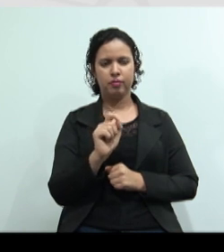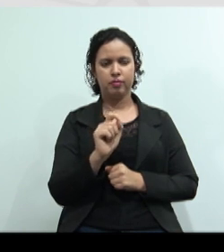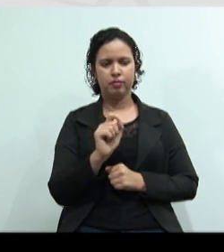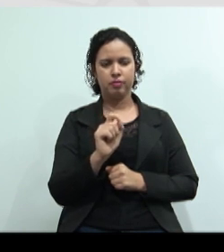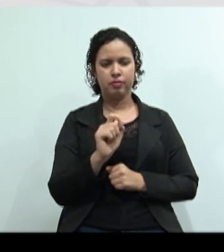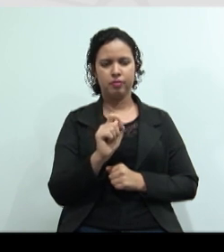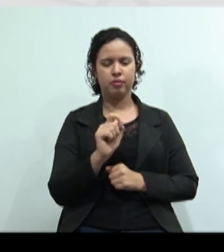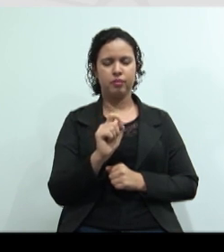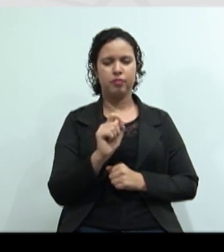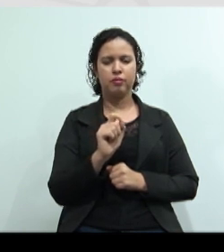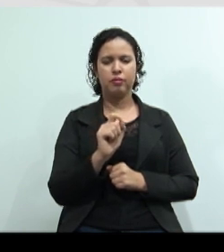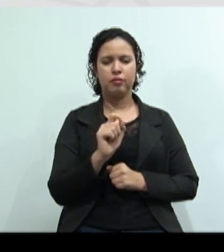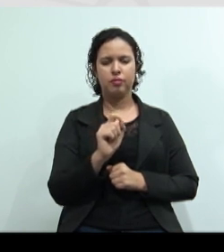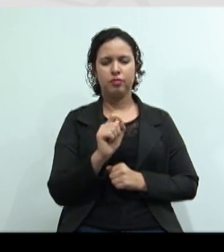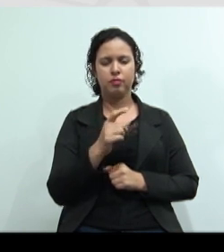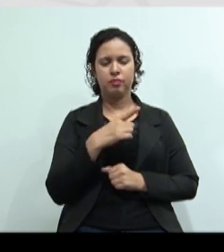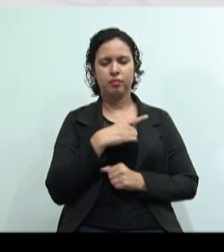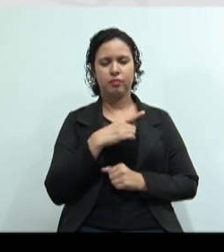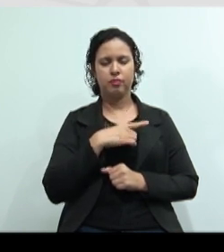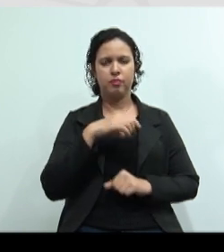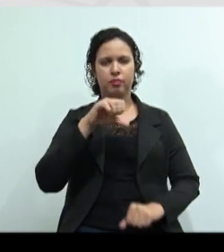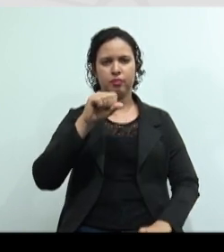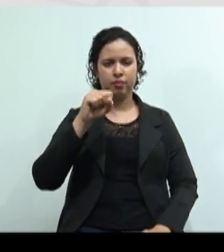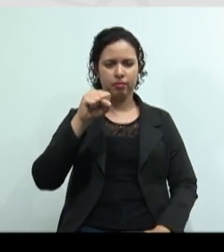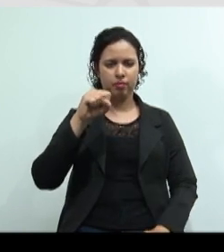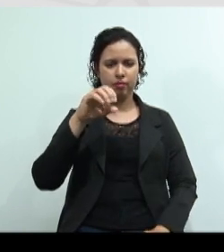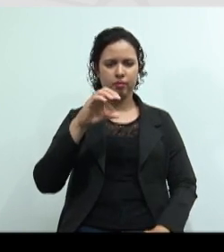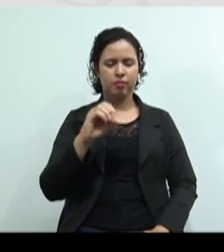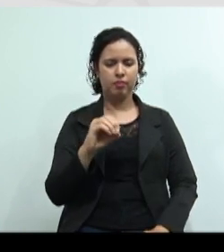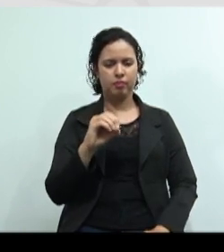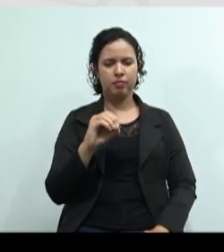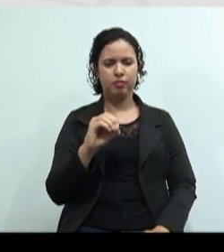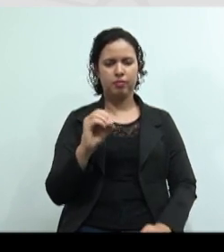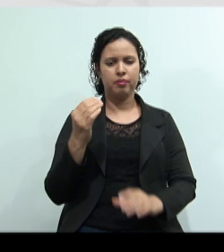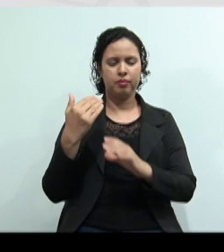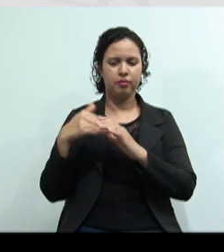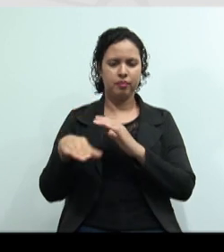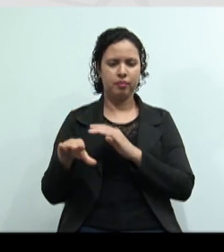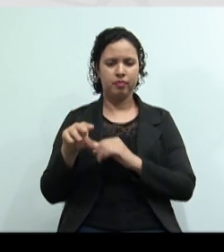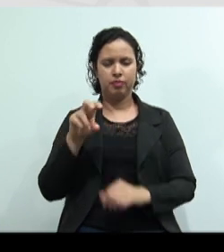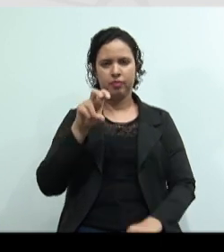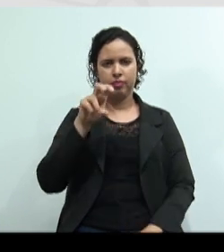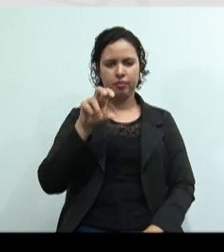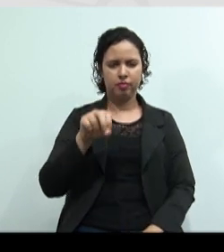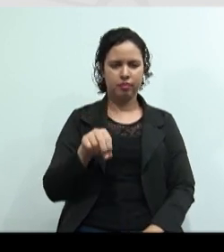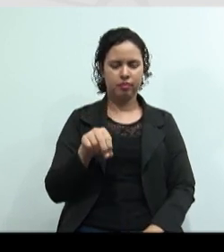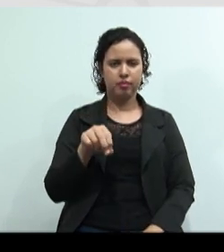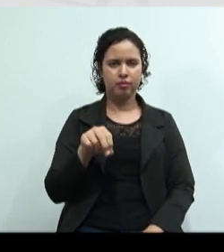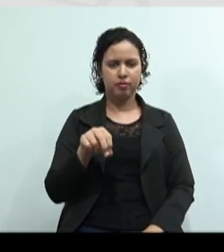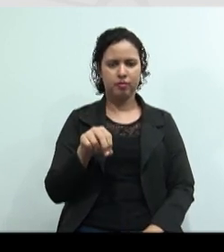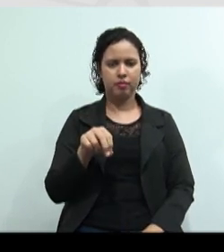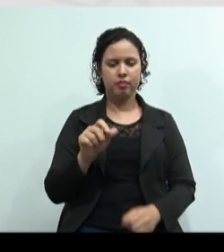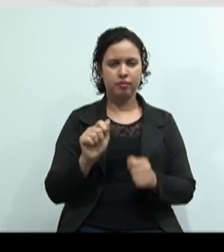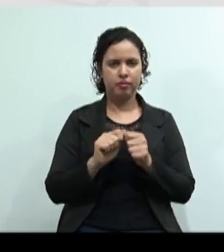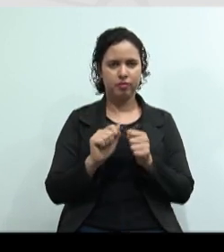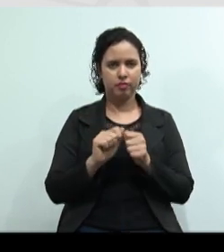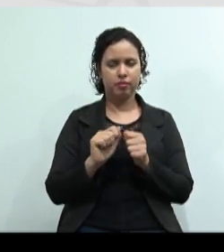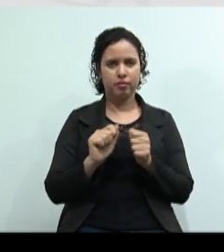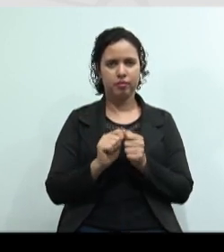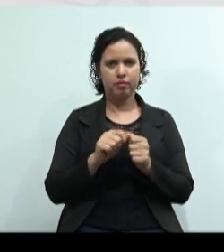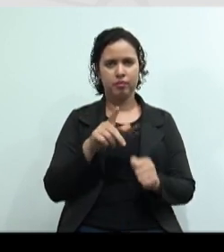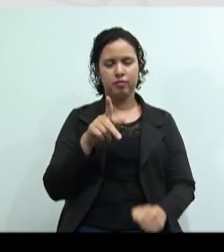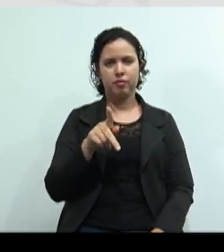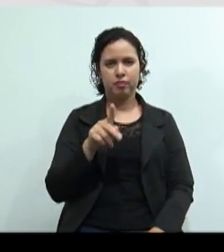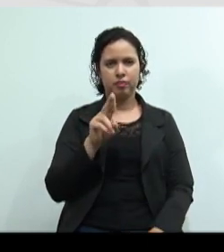o estoque final sobrou quanto? Eu tinha 80, saiu 50 para produzir os pudins,